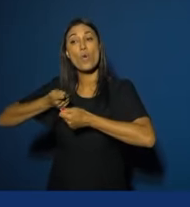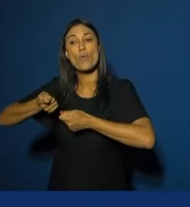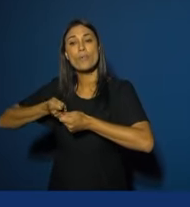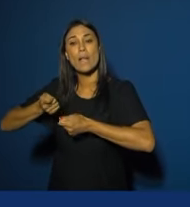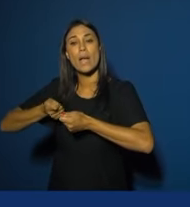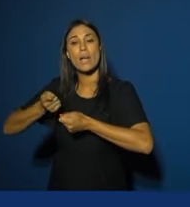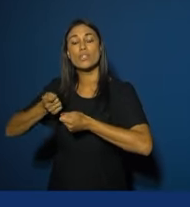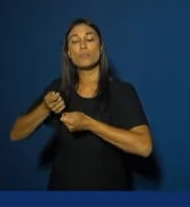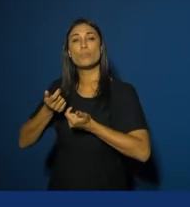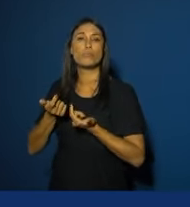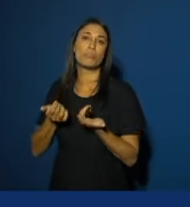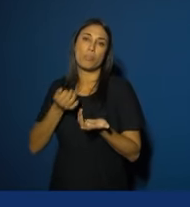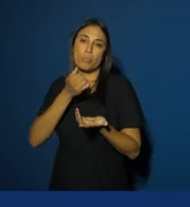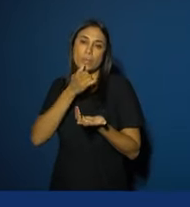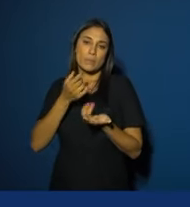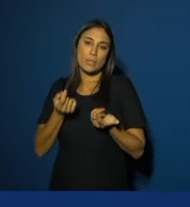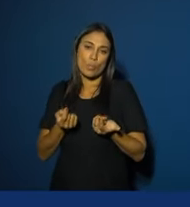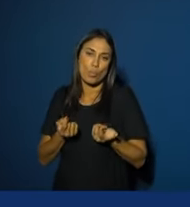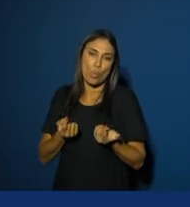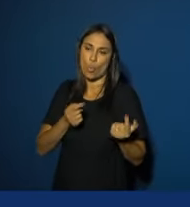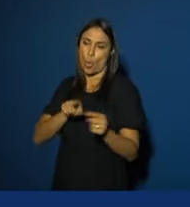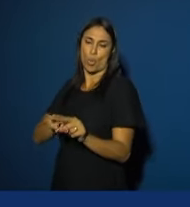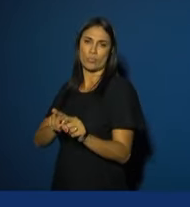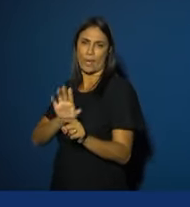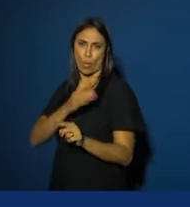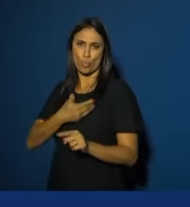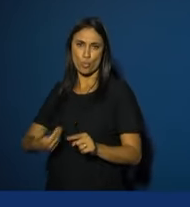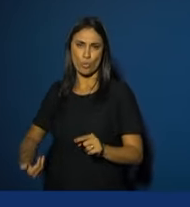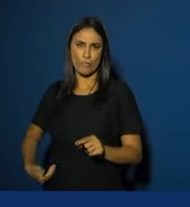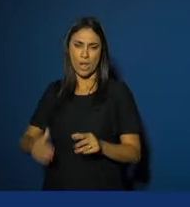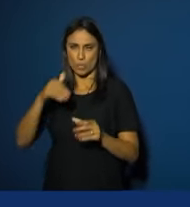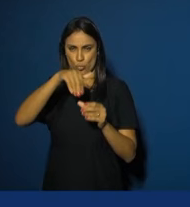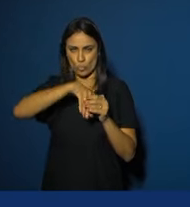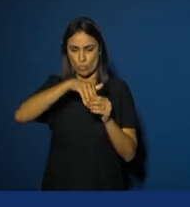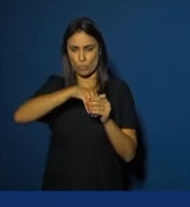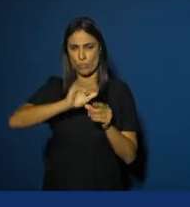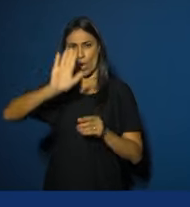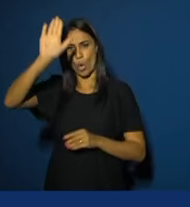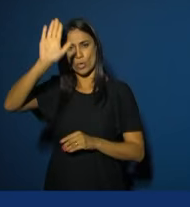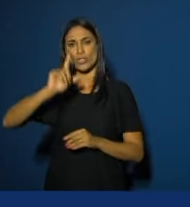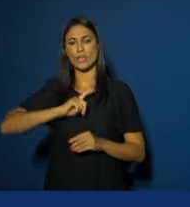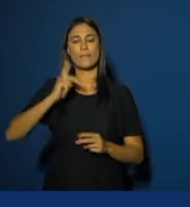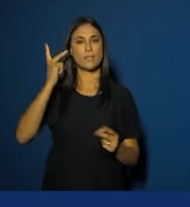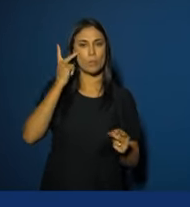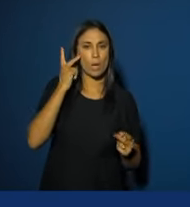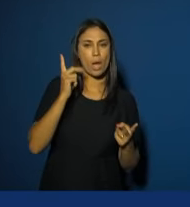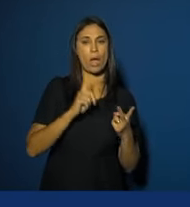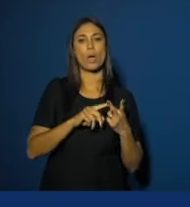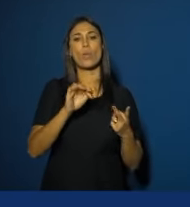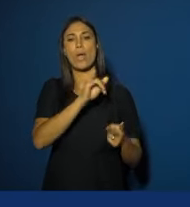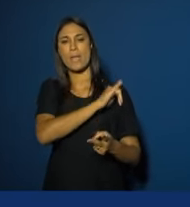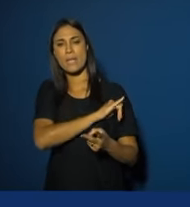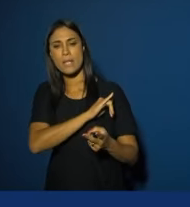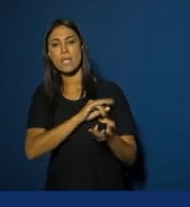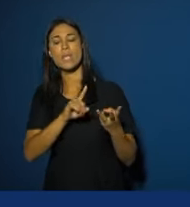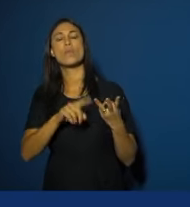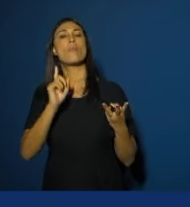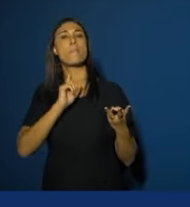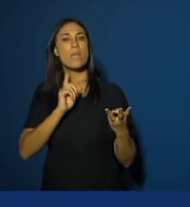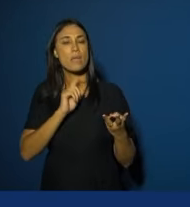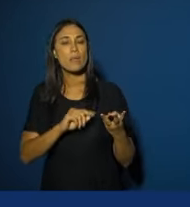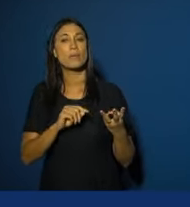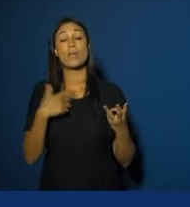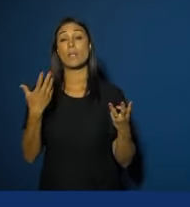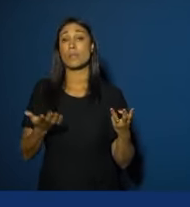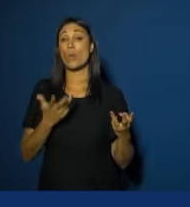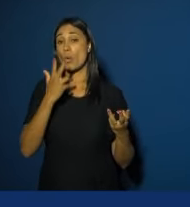por opositores, né, que estiveram em oposição na eleição, né, já teve São Paulo, já teve Rio, vai ter Minas.